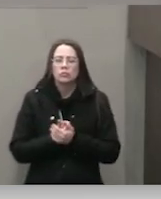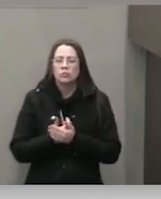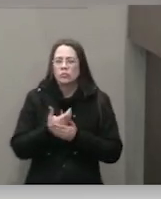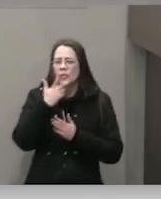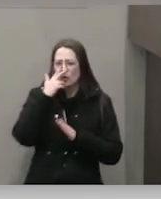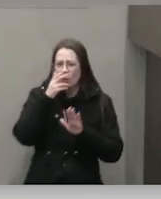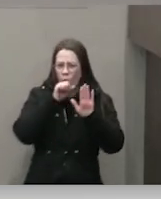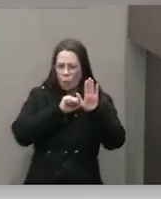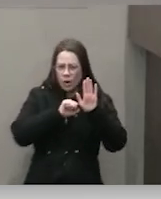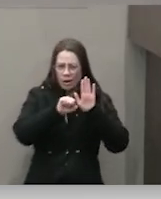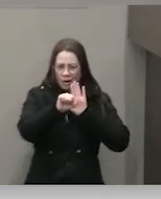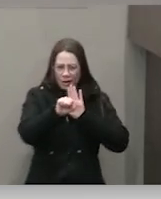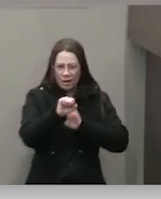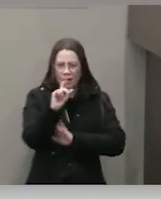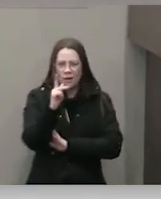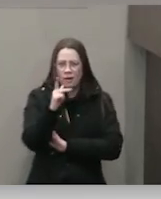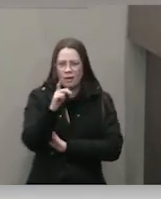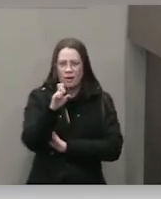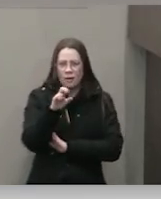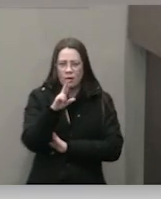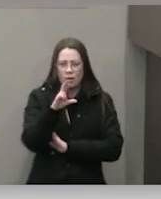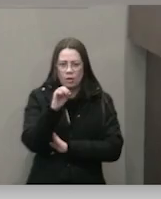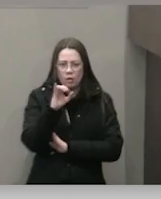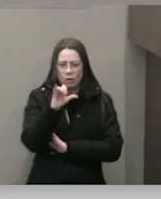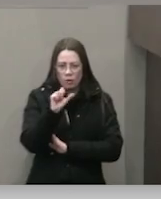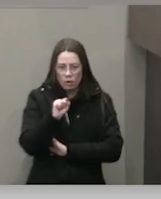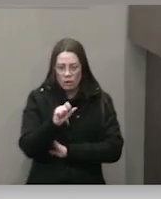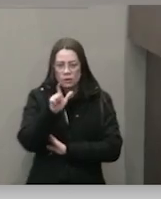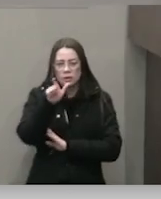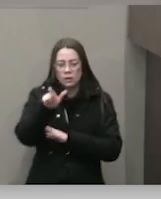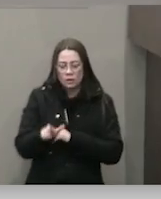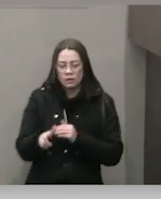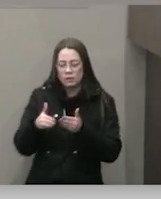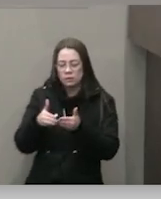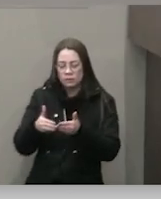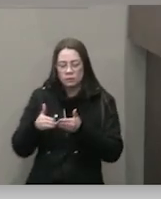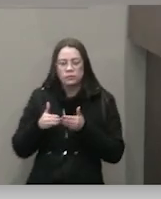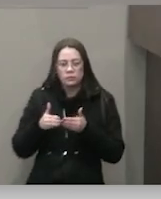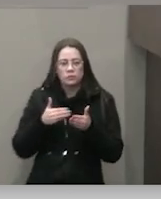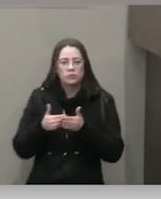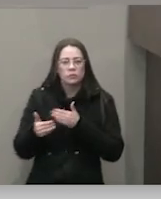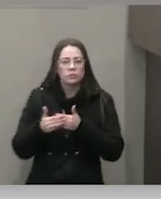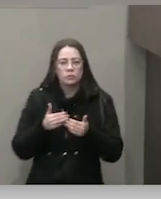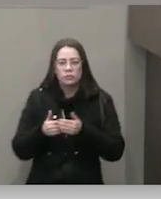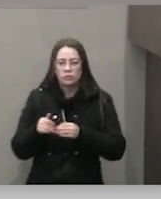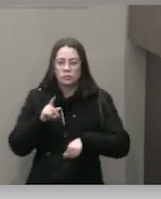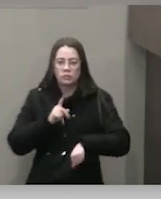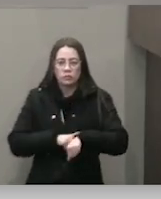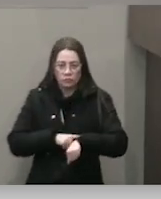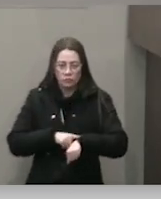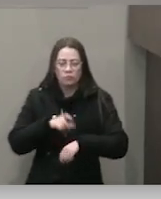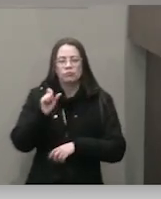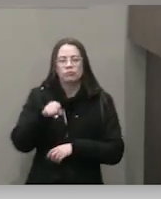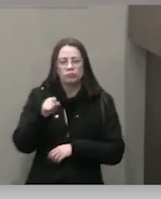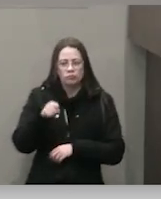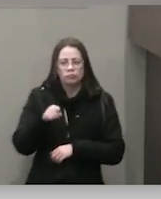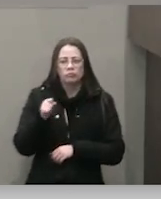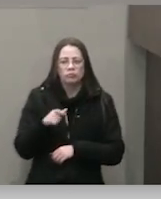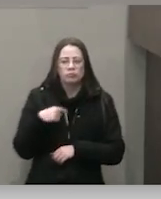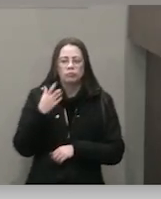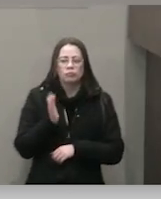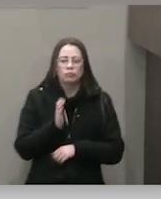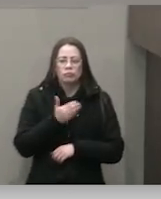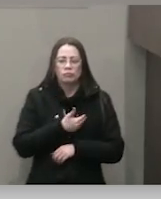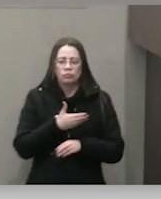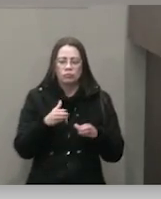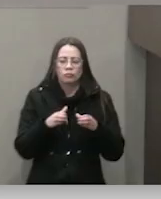heróis realmente são aqueles que nos defendem em qualquer circunstância. E esses guerreiros são heróis. Nosso corpo de bombeiros,